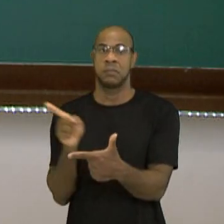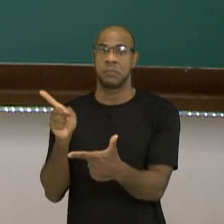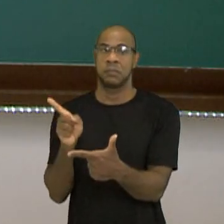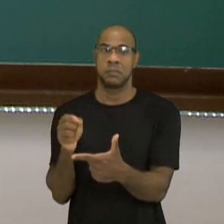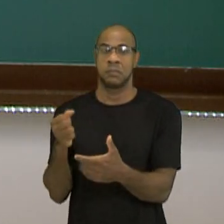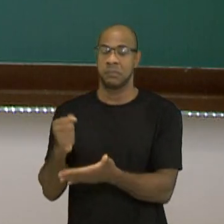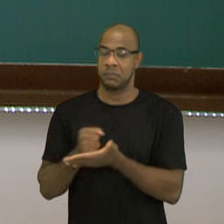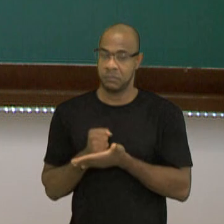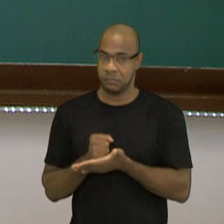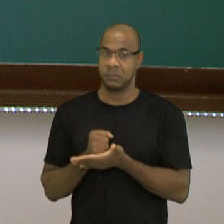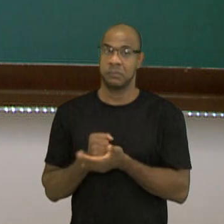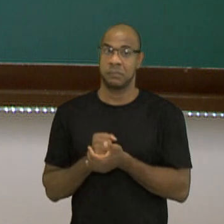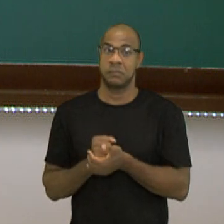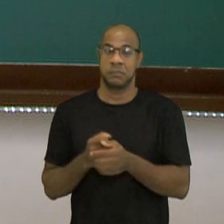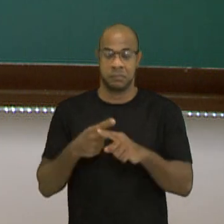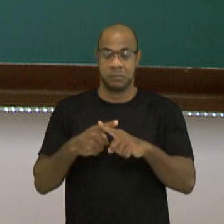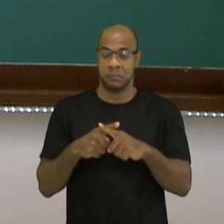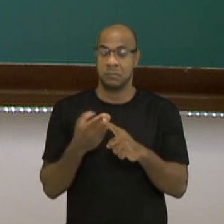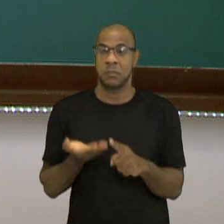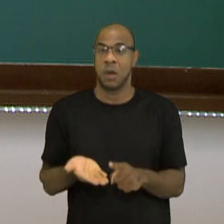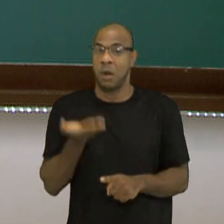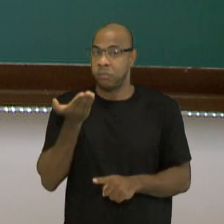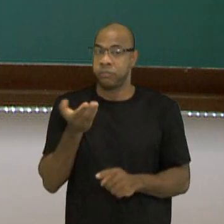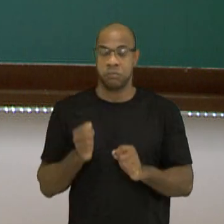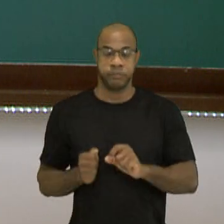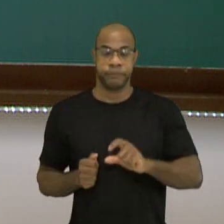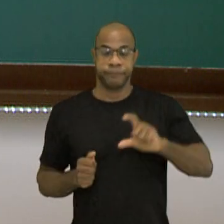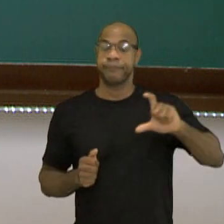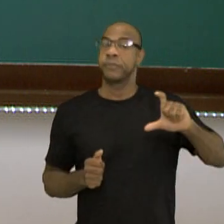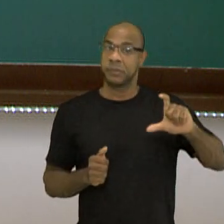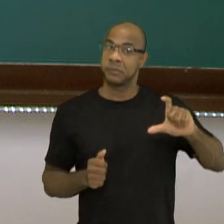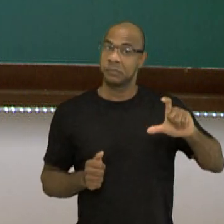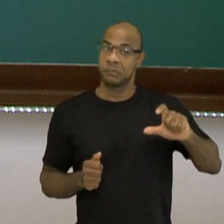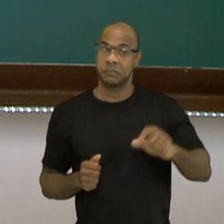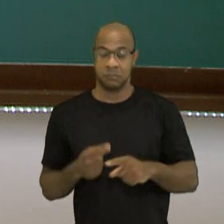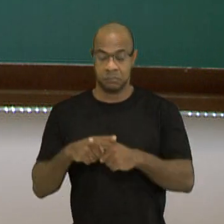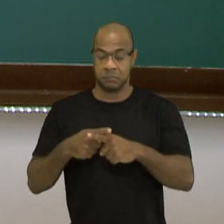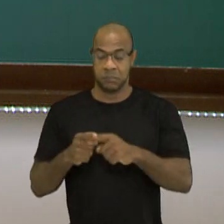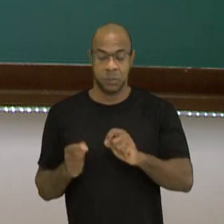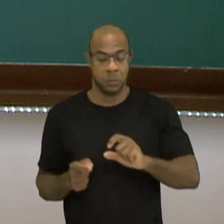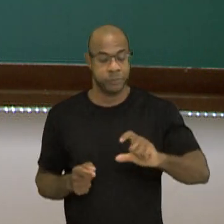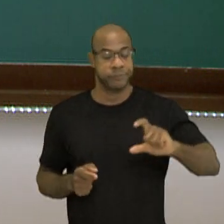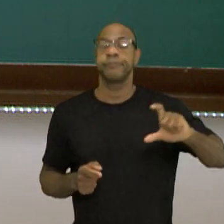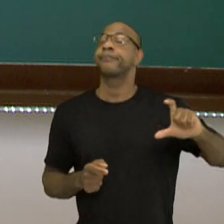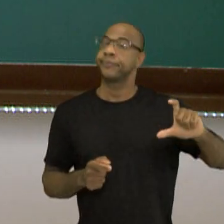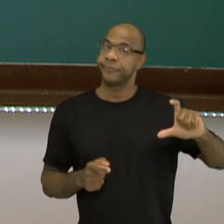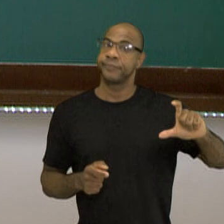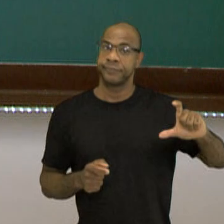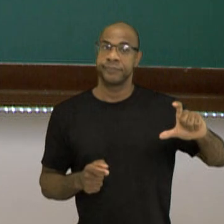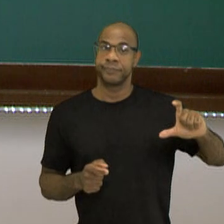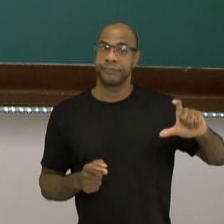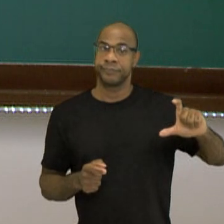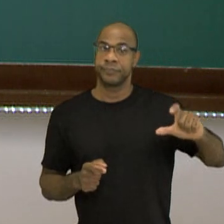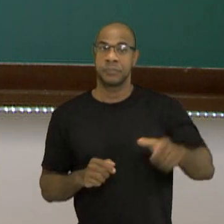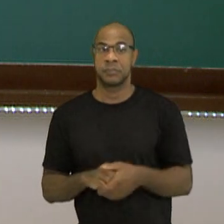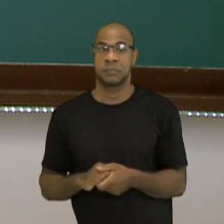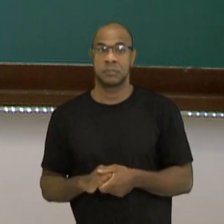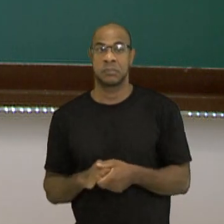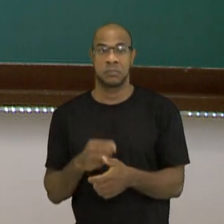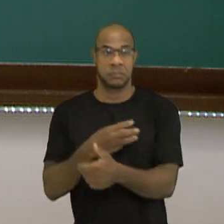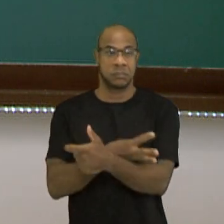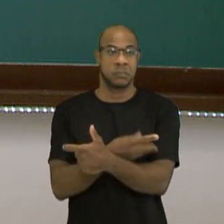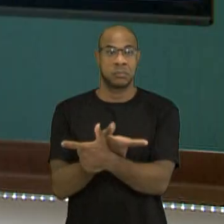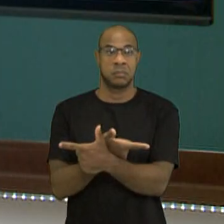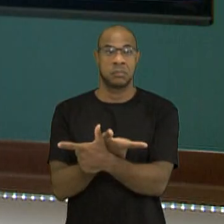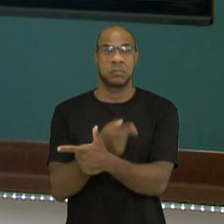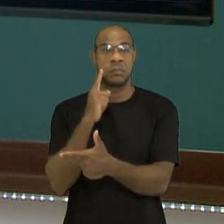ajudar. A multiplicação vai aumentar, ó. Lembra que a professora falou? A multiplicação aumenta de forma proporcional. Então, esse 32 vai